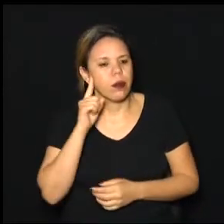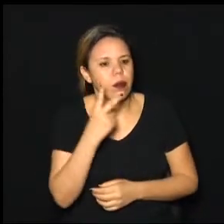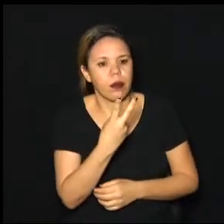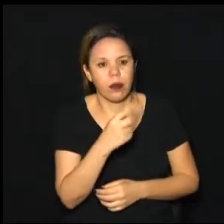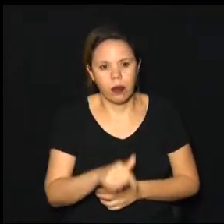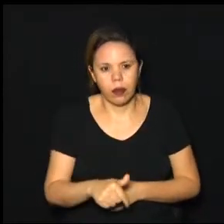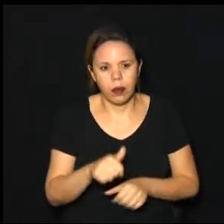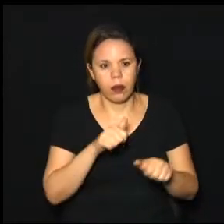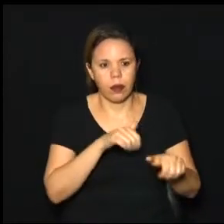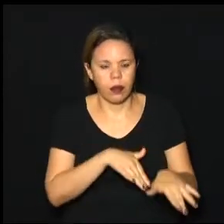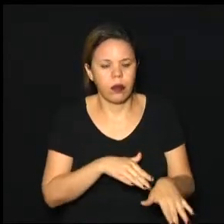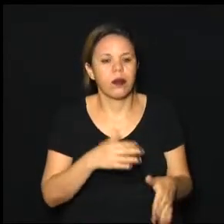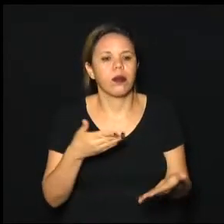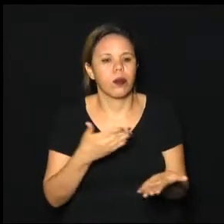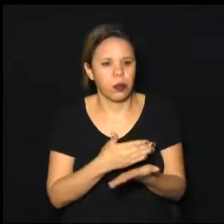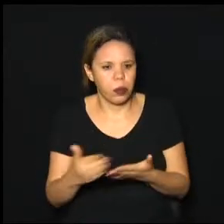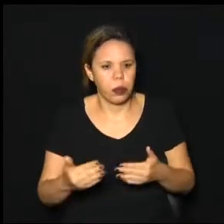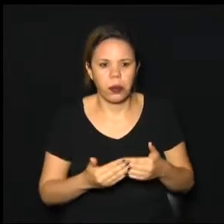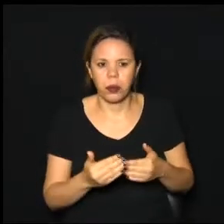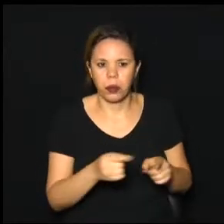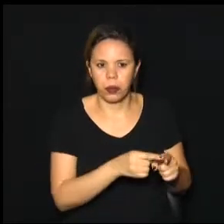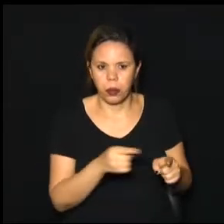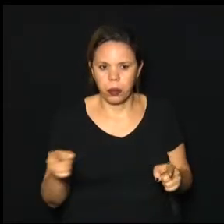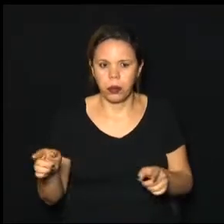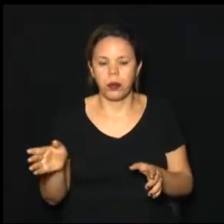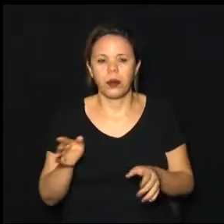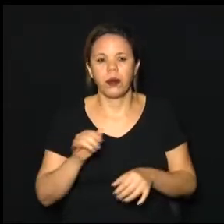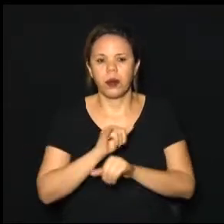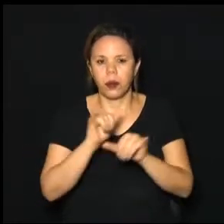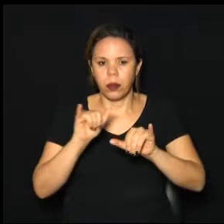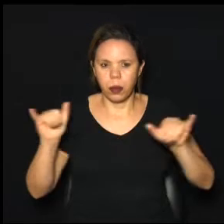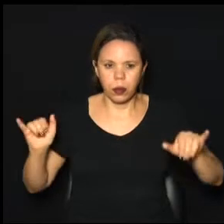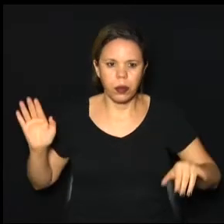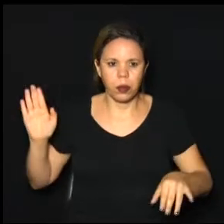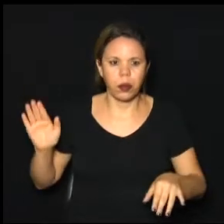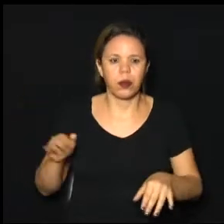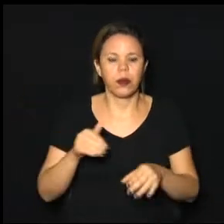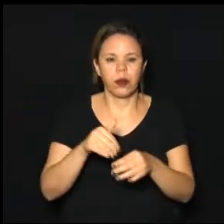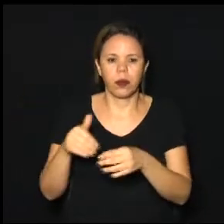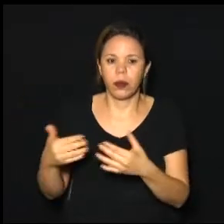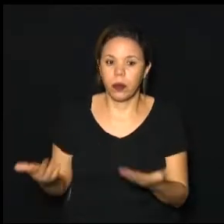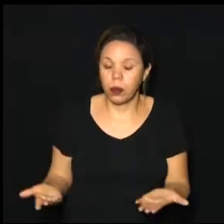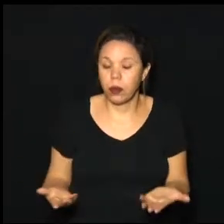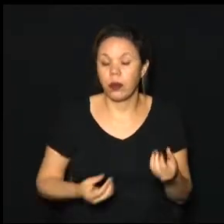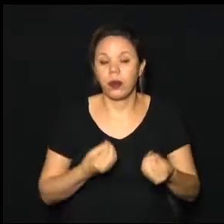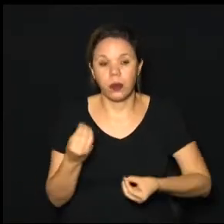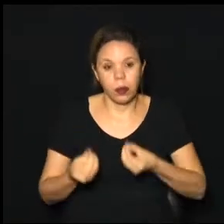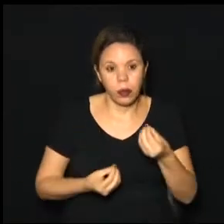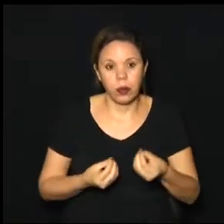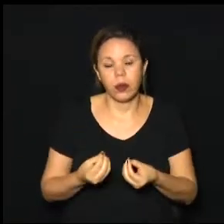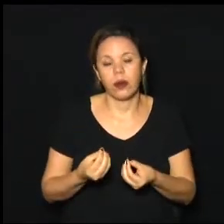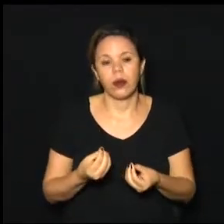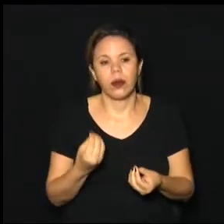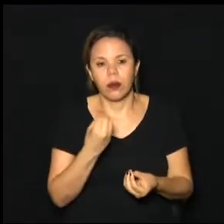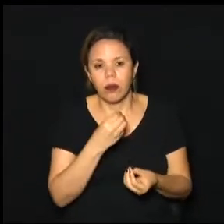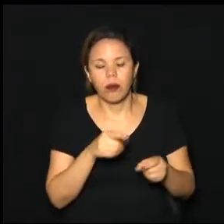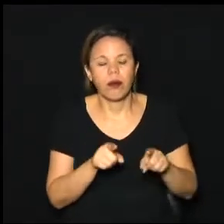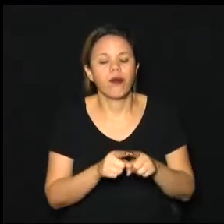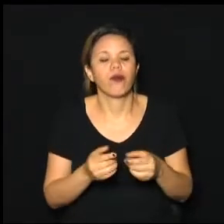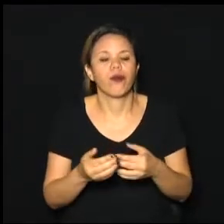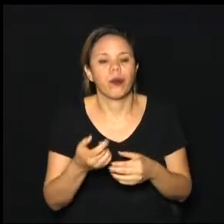setembro começa para valer o período de campanha eleitoral. Daqui a pouquinho nós vamos falar um pouquinho mais sobre isso, mas